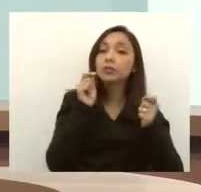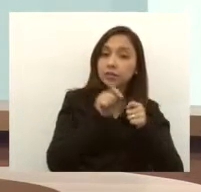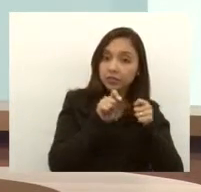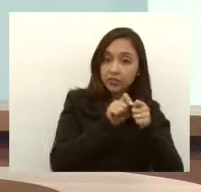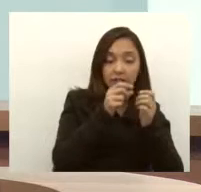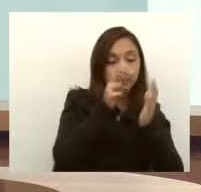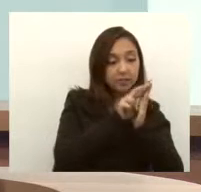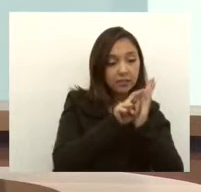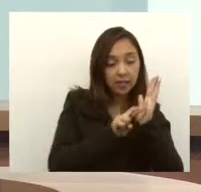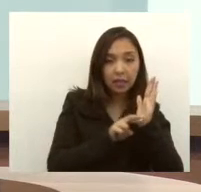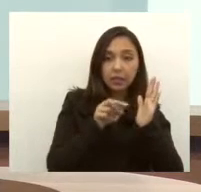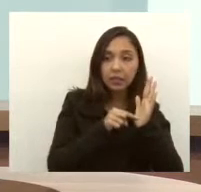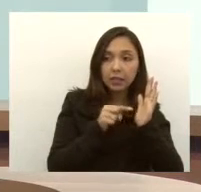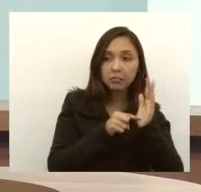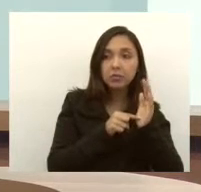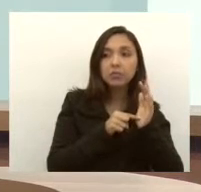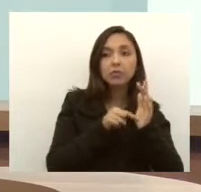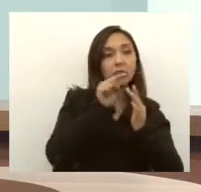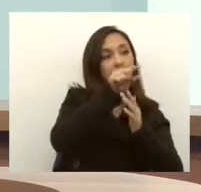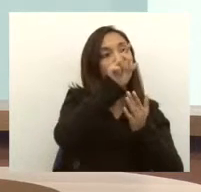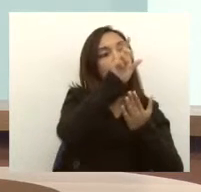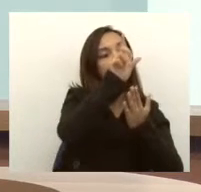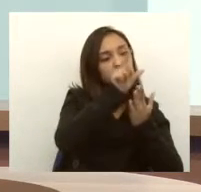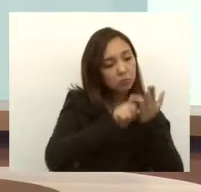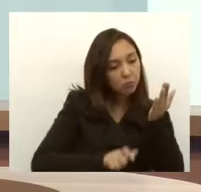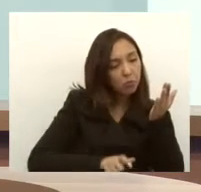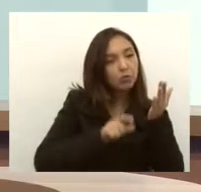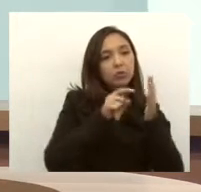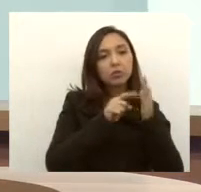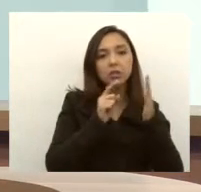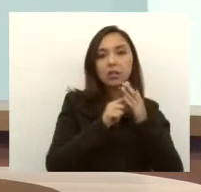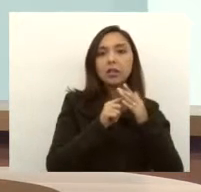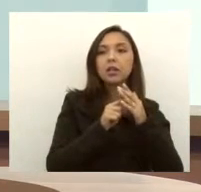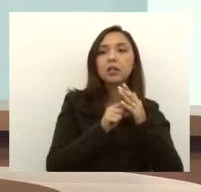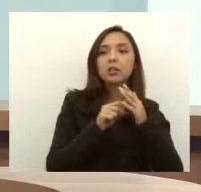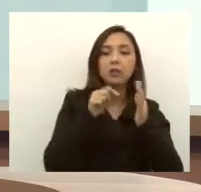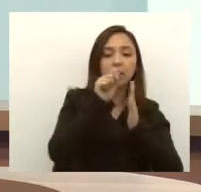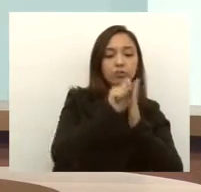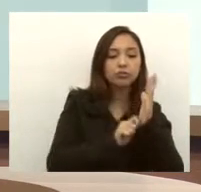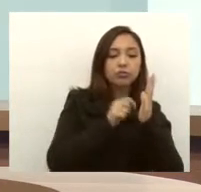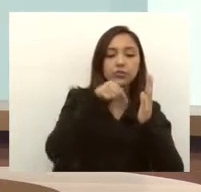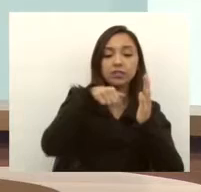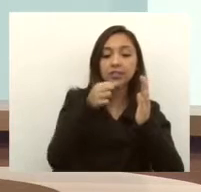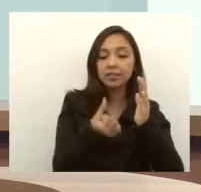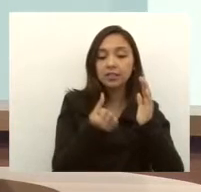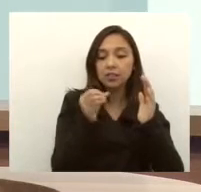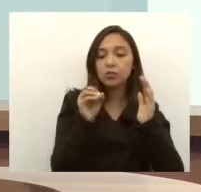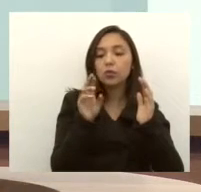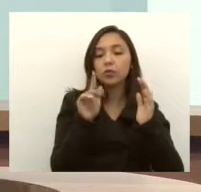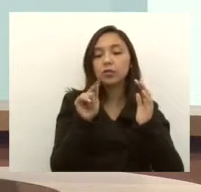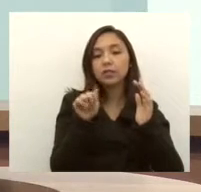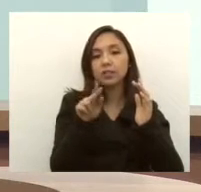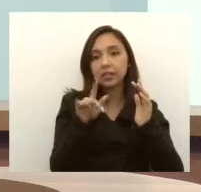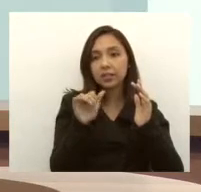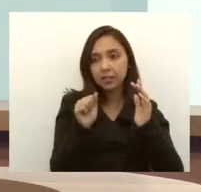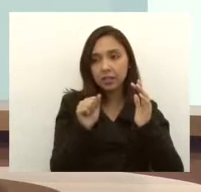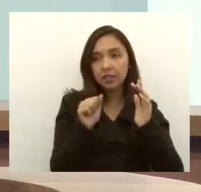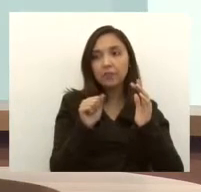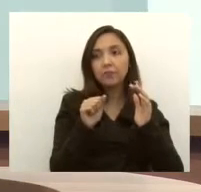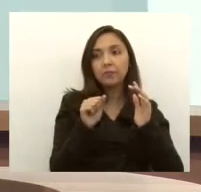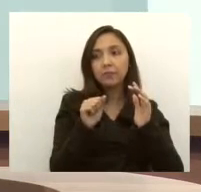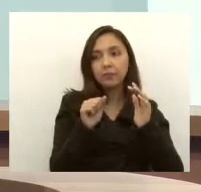requerimento agora, tem um modelo do gabinete, se o senhor quiser, artigo 76 da Lei Orgânica, põe debaixo, vai